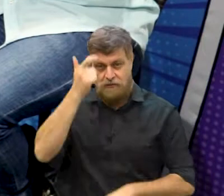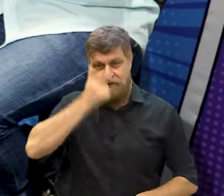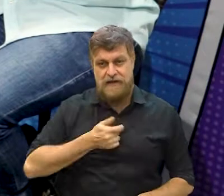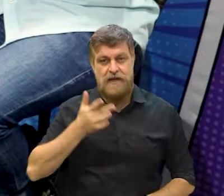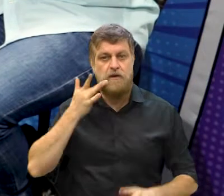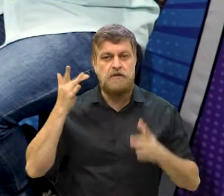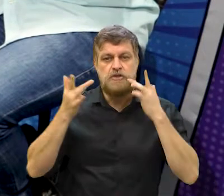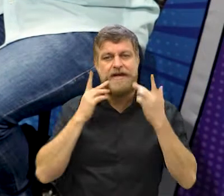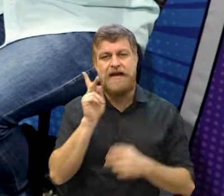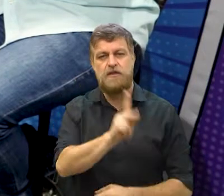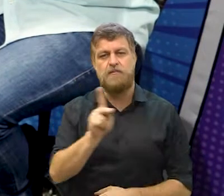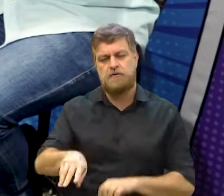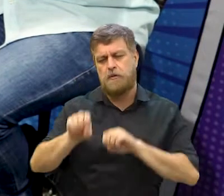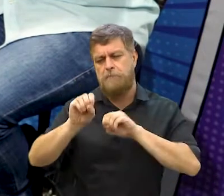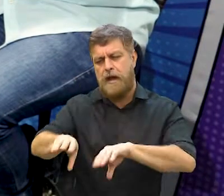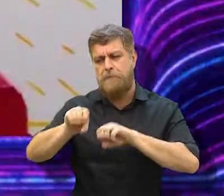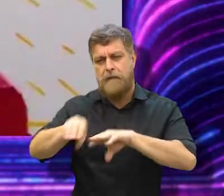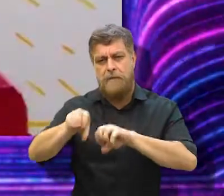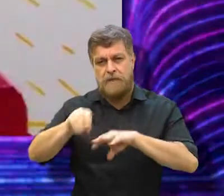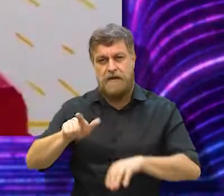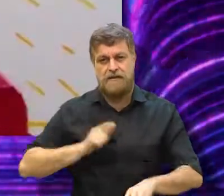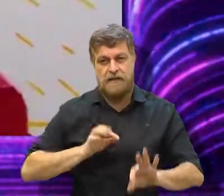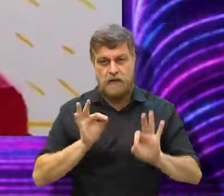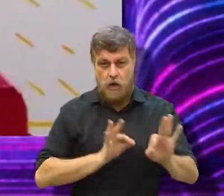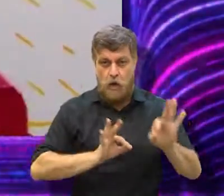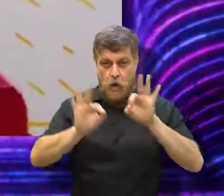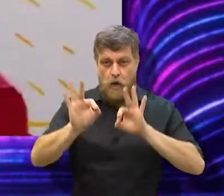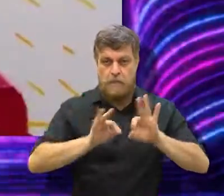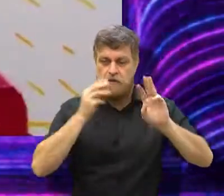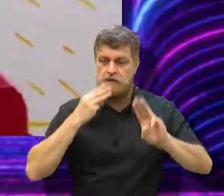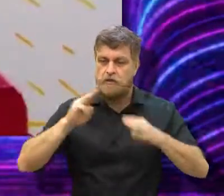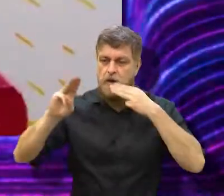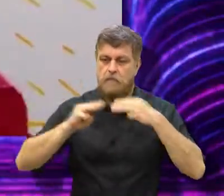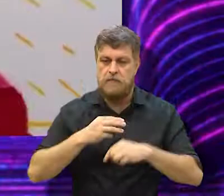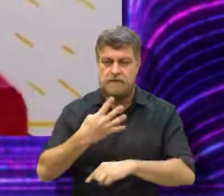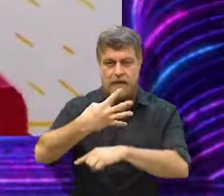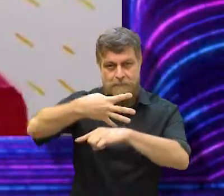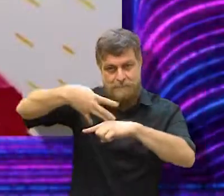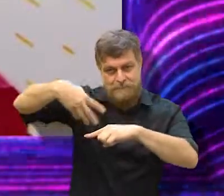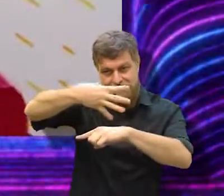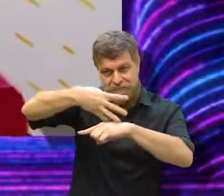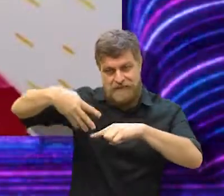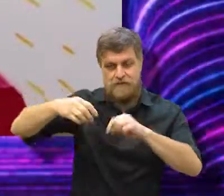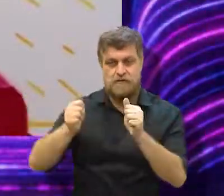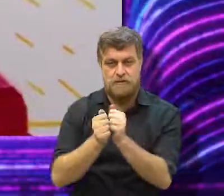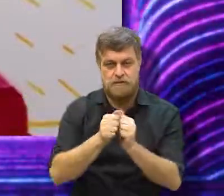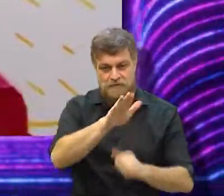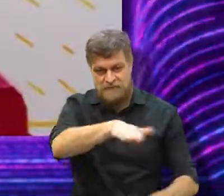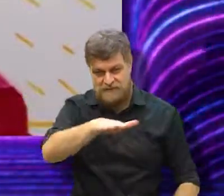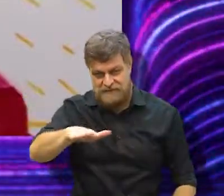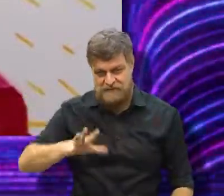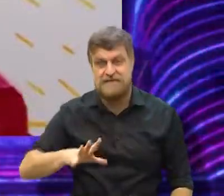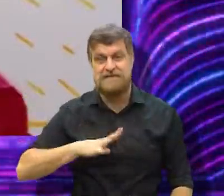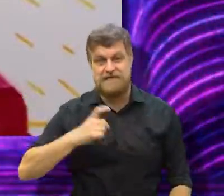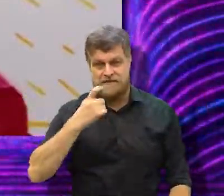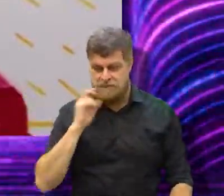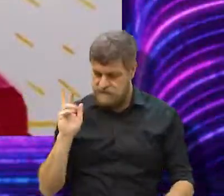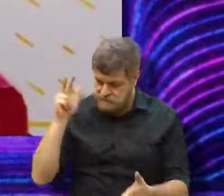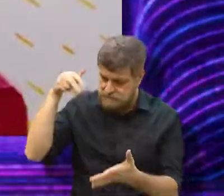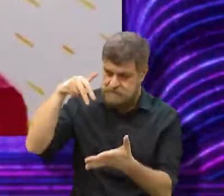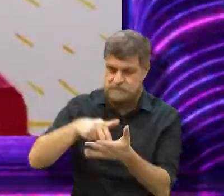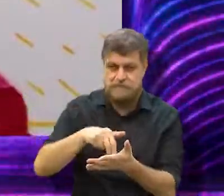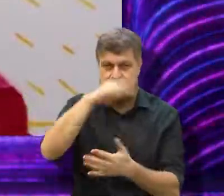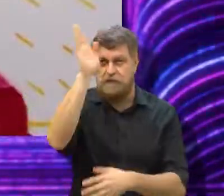de teatro durante muitos anos, eu tenho um projeto musical chamado Beatles para Crianças junto com o meu sócio Fábio, já estive em